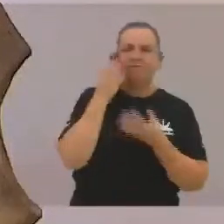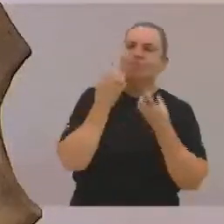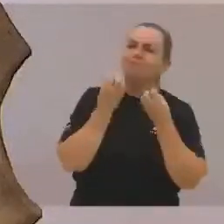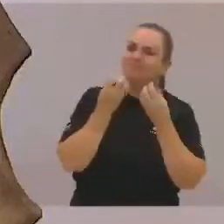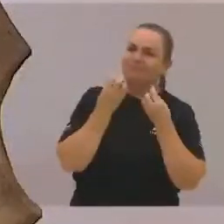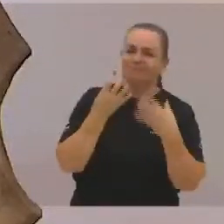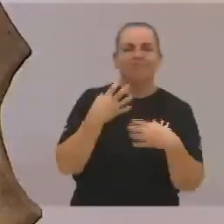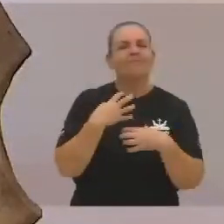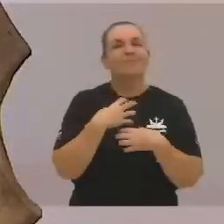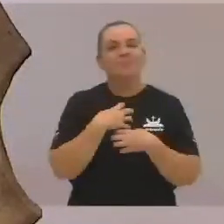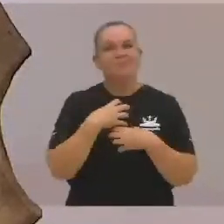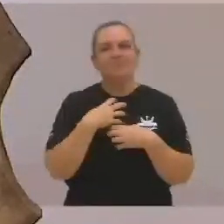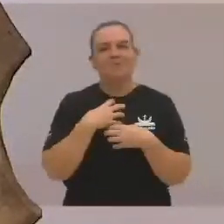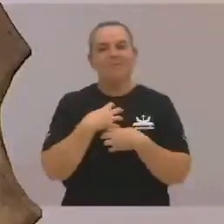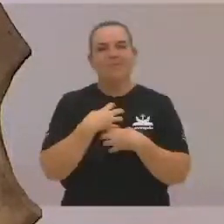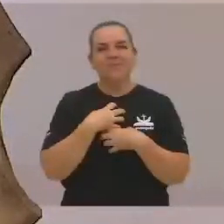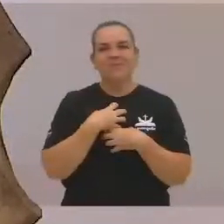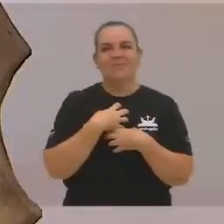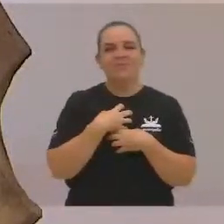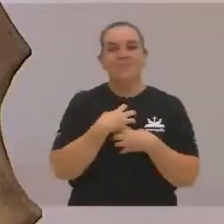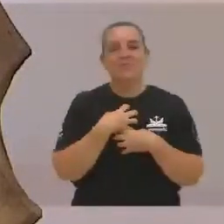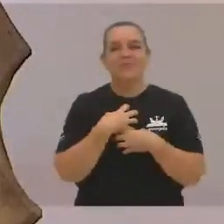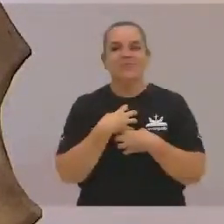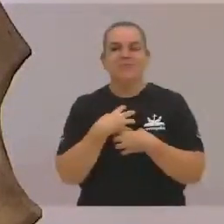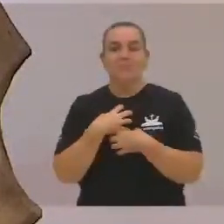ser generosas.